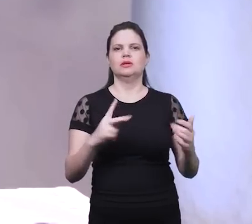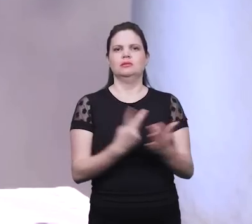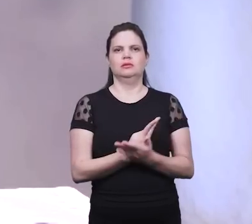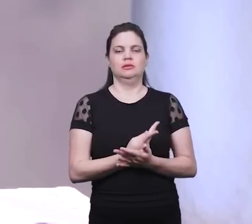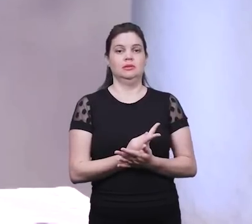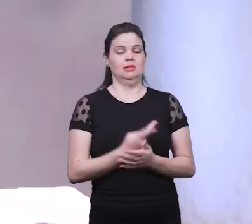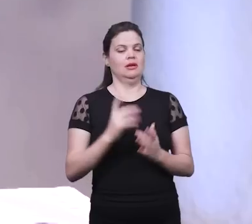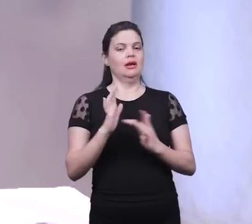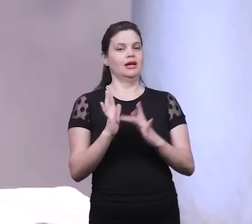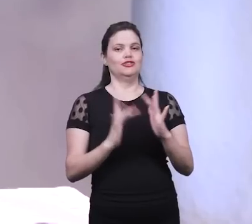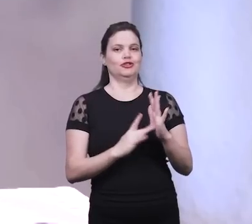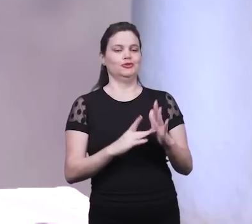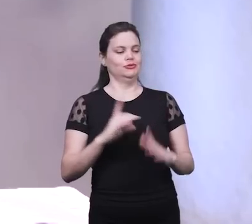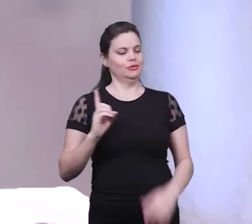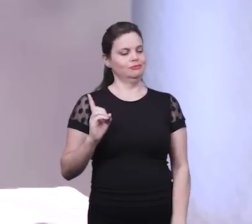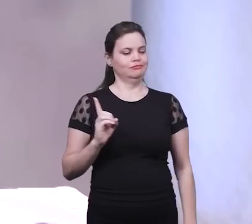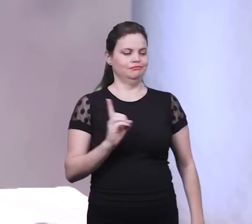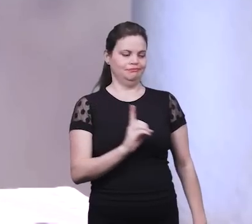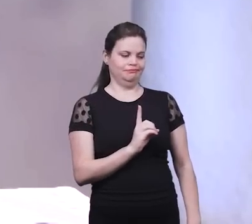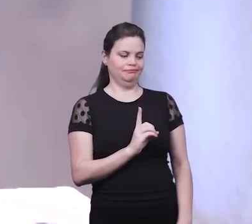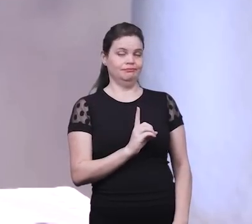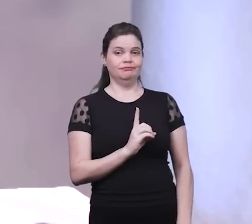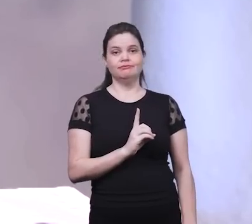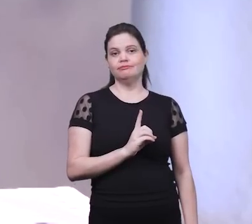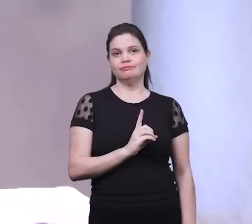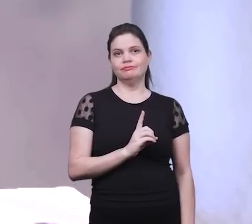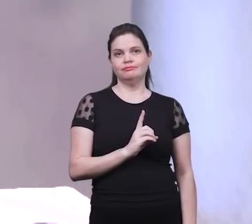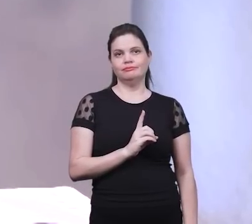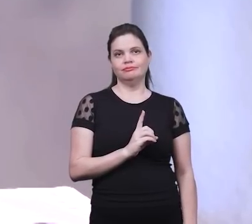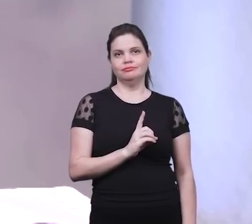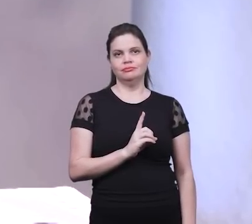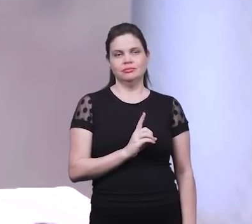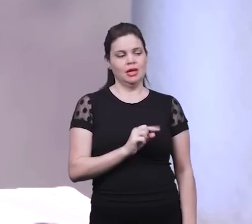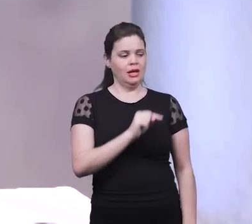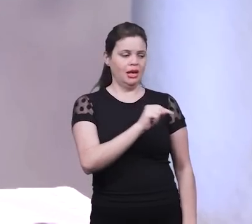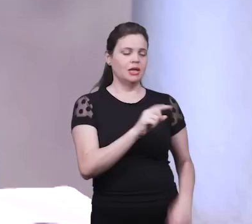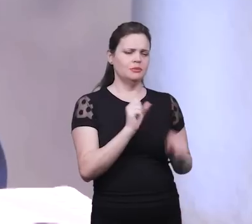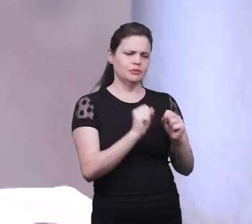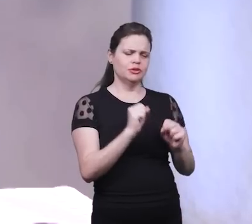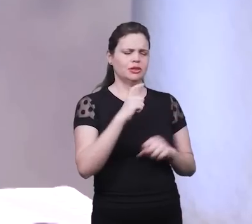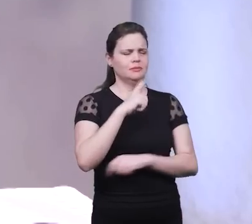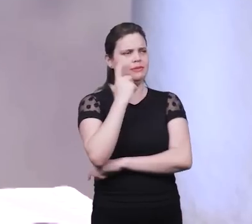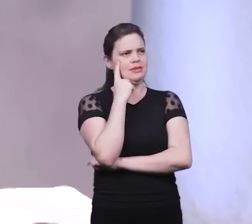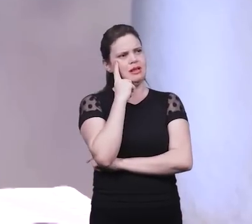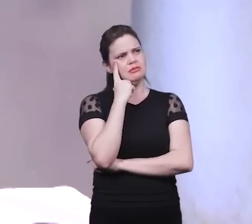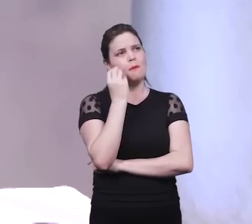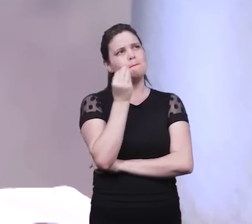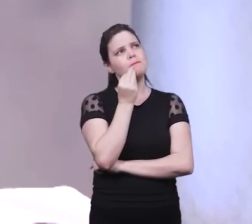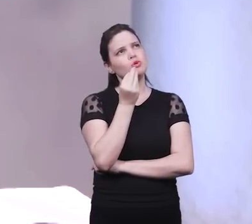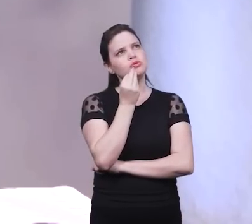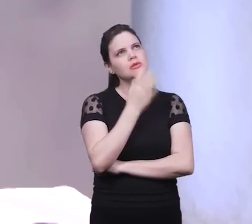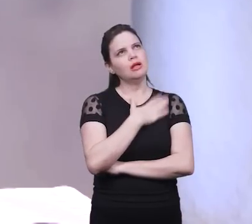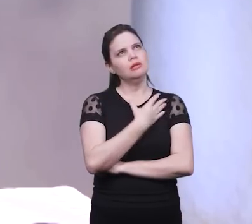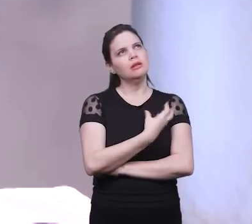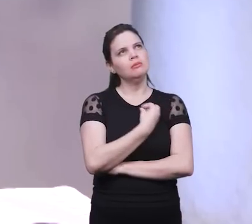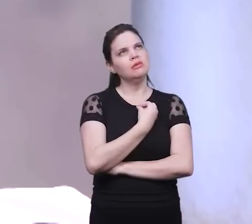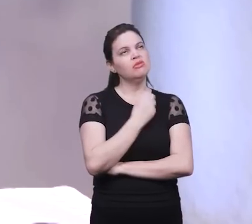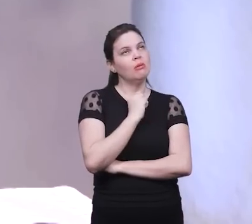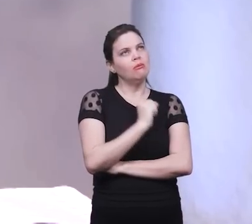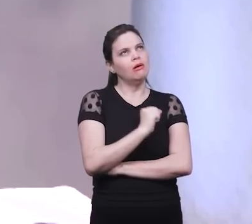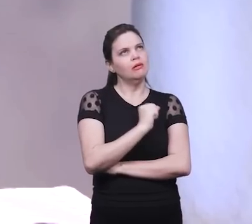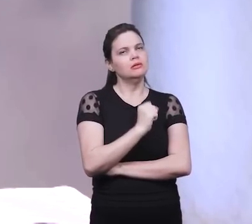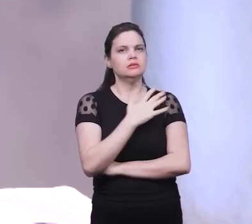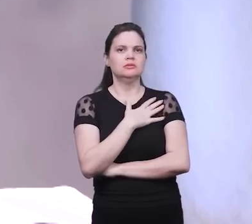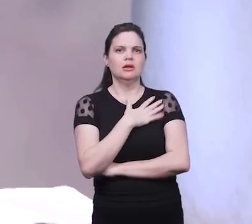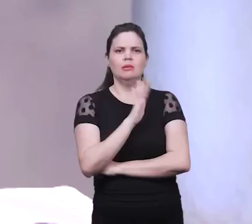chegou Jesus. Quem sabe, ele pode ter pensado, era a oportunidade da vida dele, né? Depois de quase, podemos dizer, 4